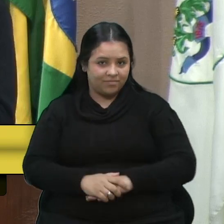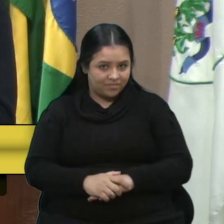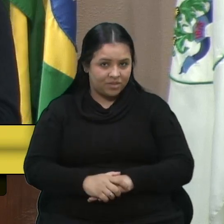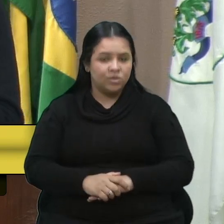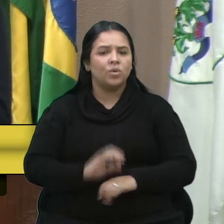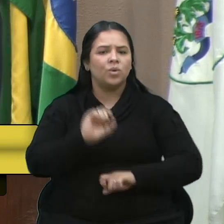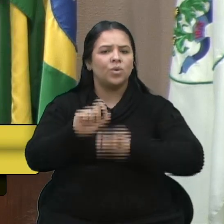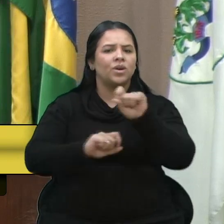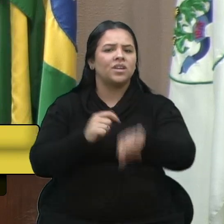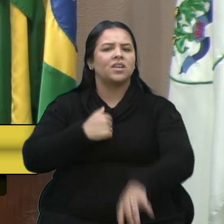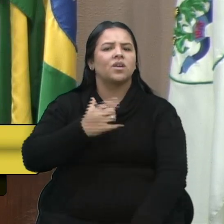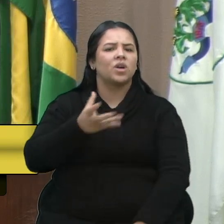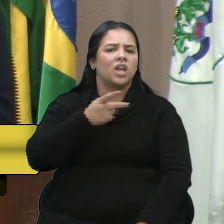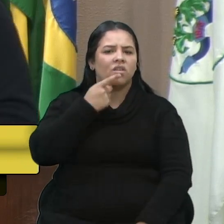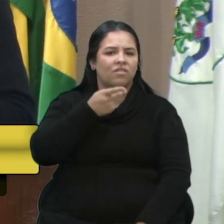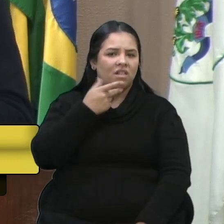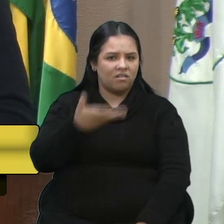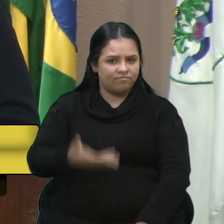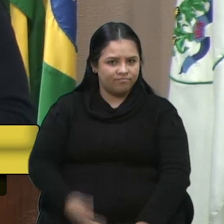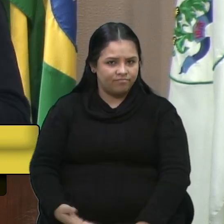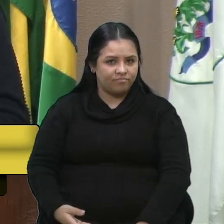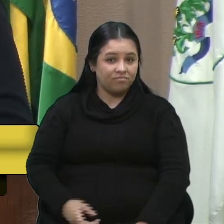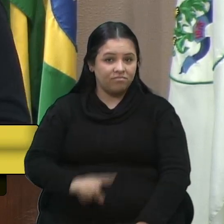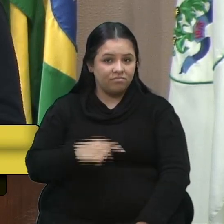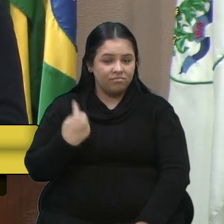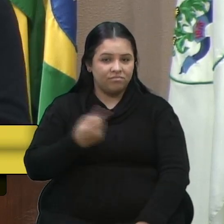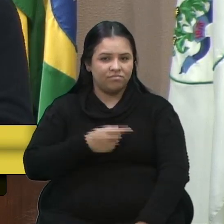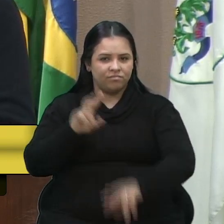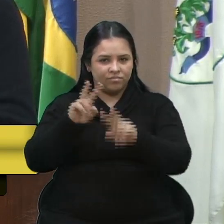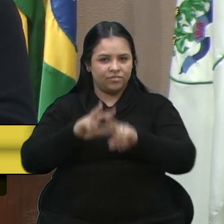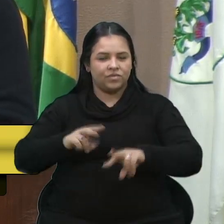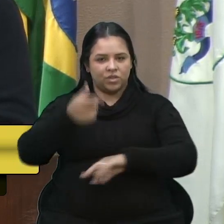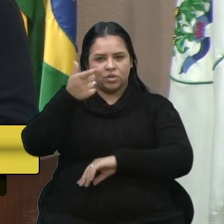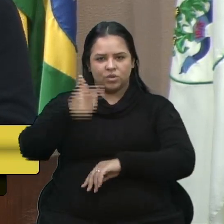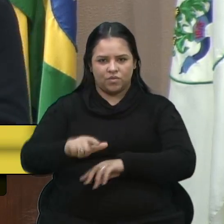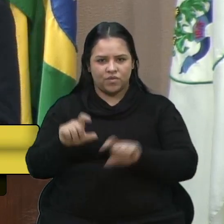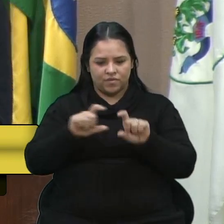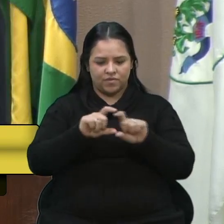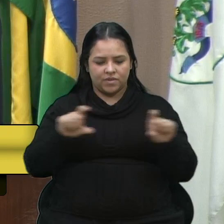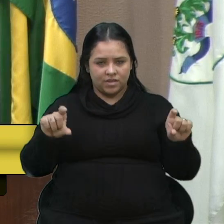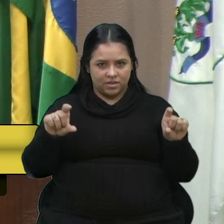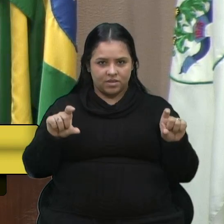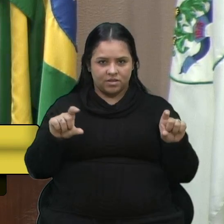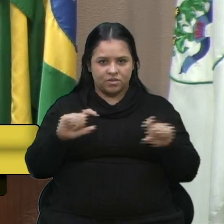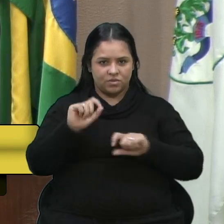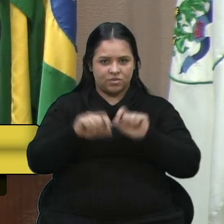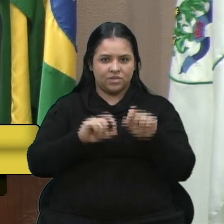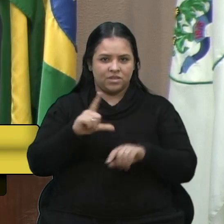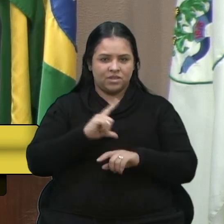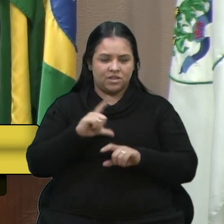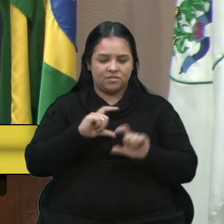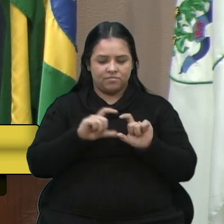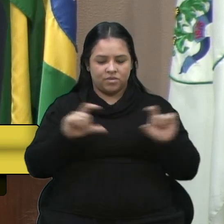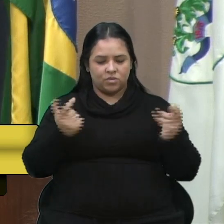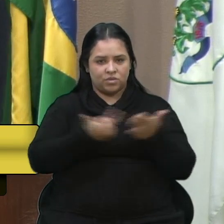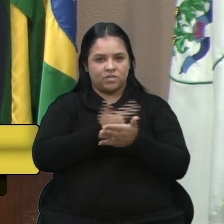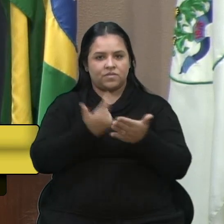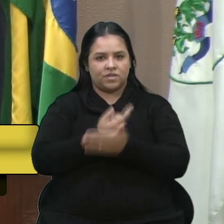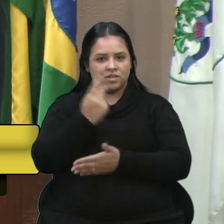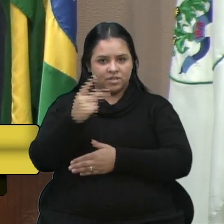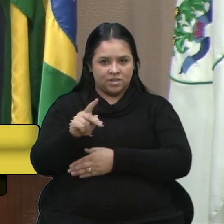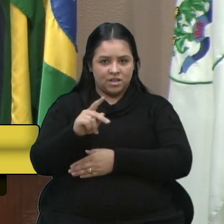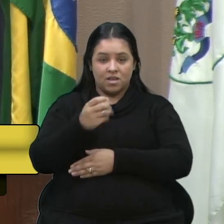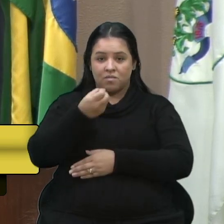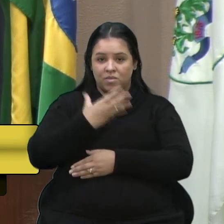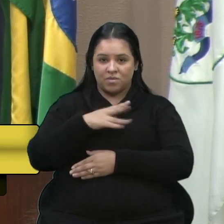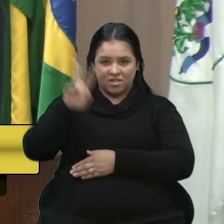quero dizer para vocês? Quando a gente olha, e aqui eu vou falar a frase mais uma vez, depois eu vou ler uma parte, um trecho do livro dele. Bom lembrar que